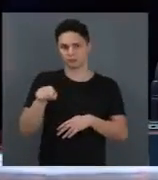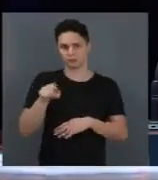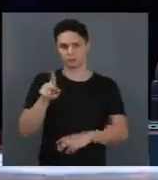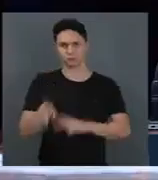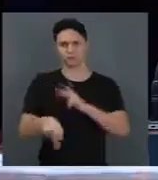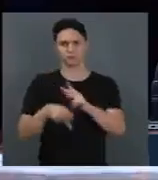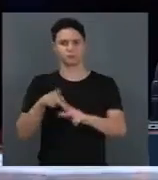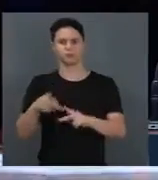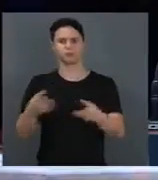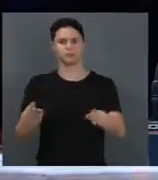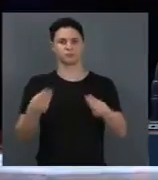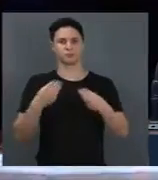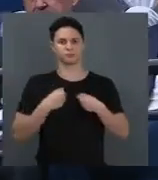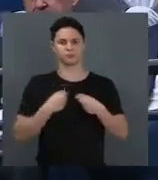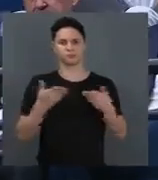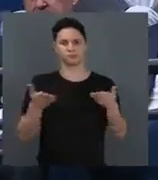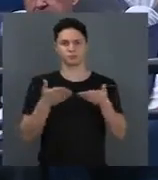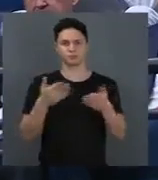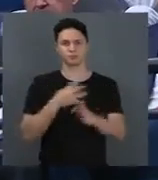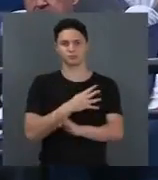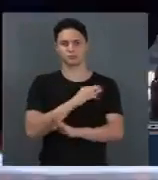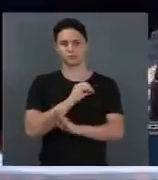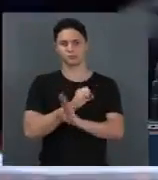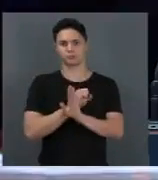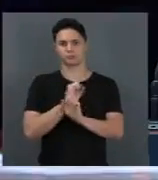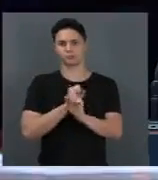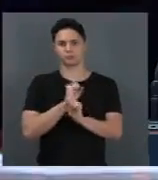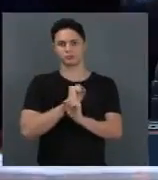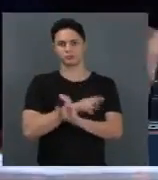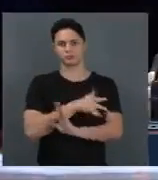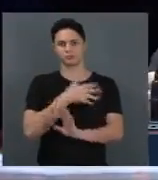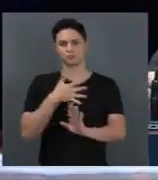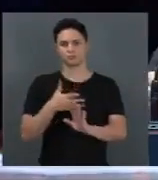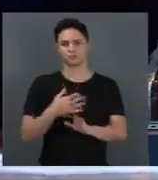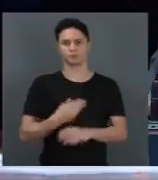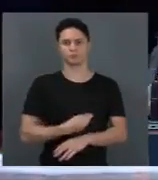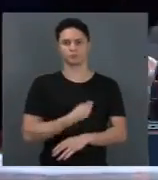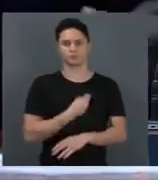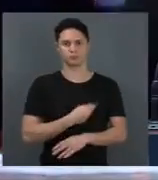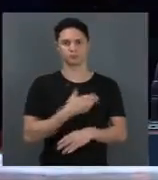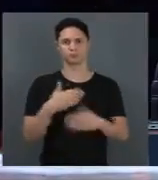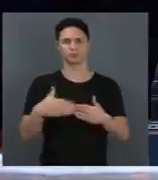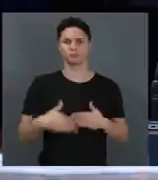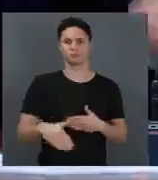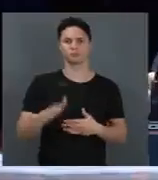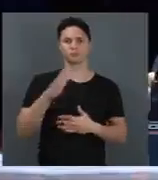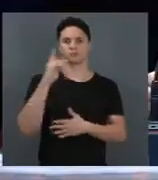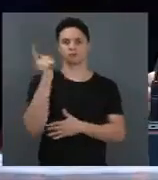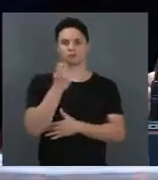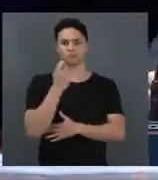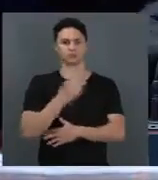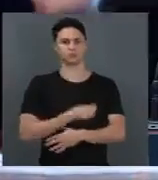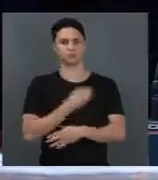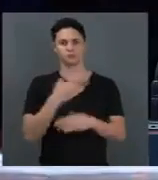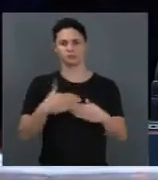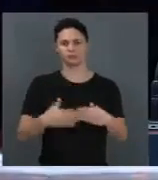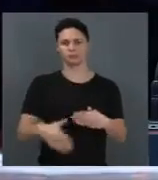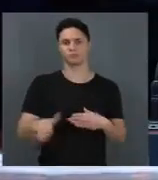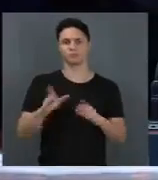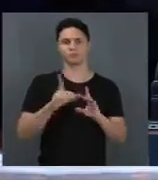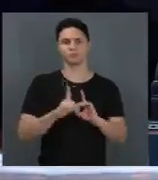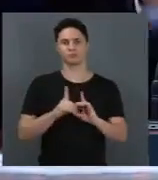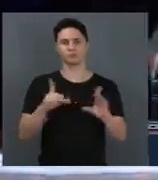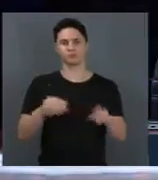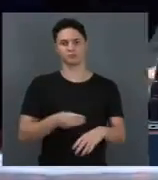que me trouxe para cá durante 40 anos. Então, vida longa ao Rio Grande do Sul, vida longa à democracia, vida longa